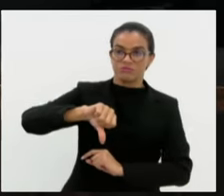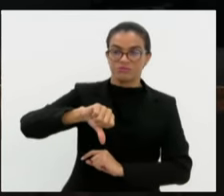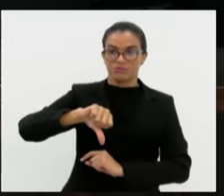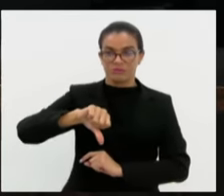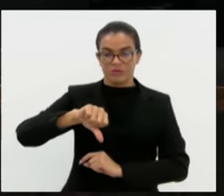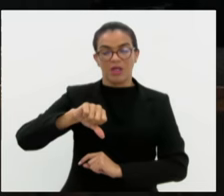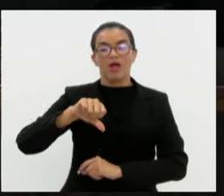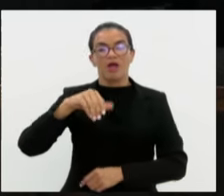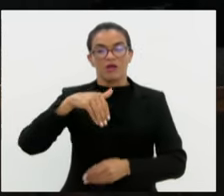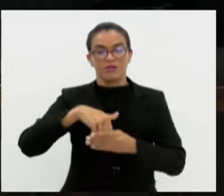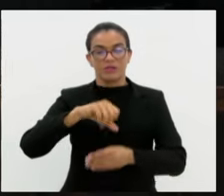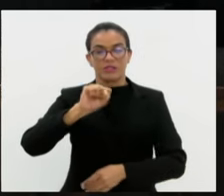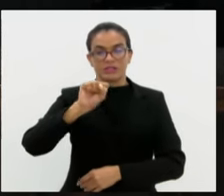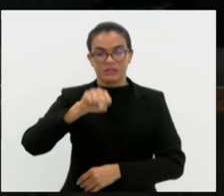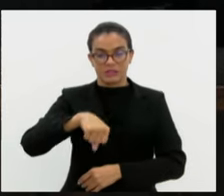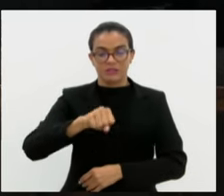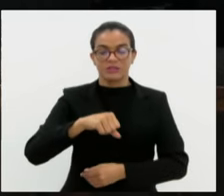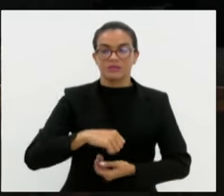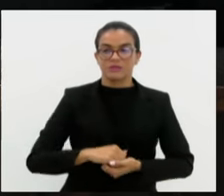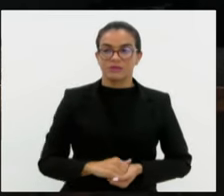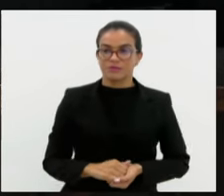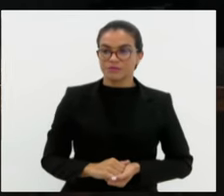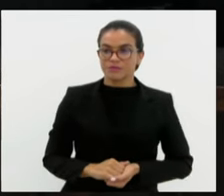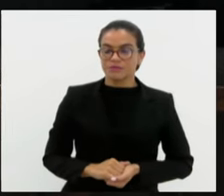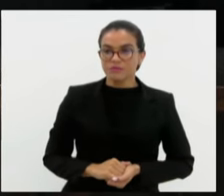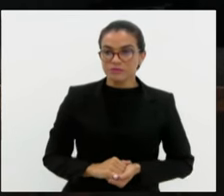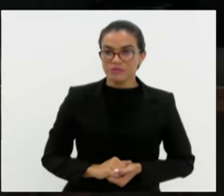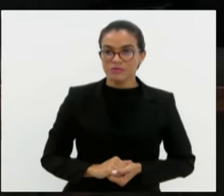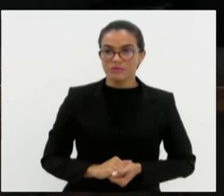Vota sim. Deputado Renato Miranda.